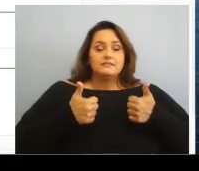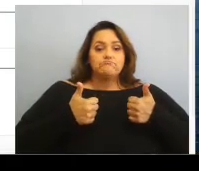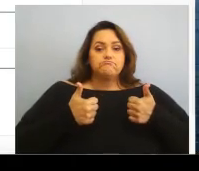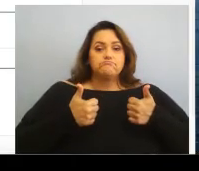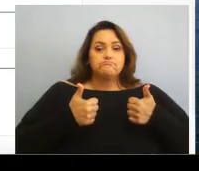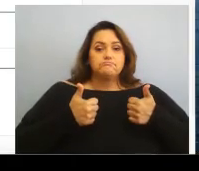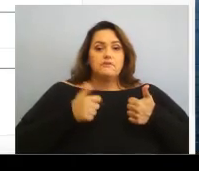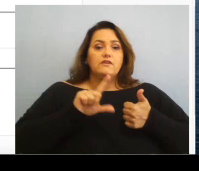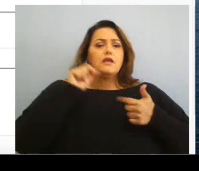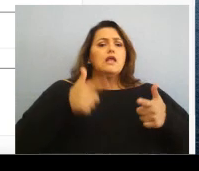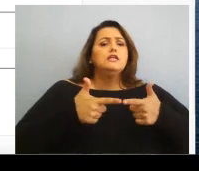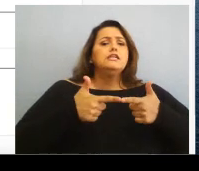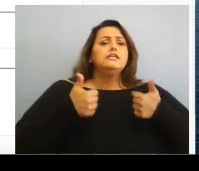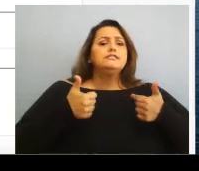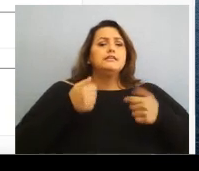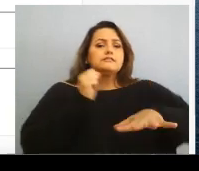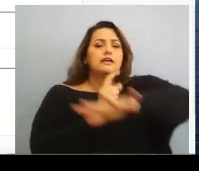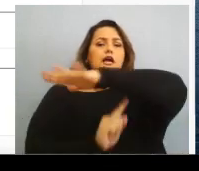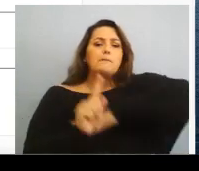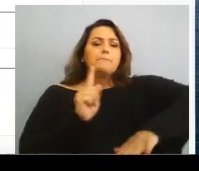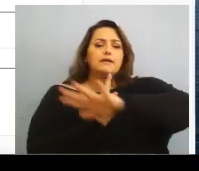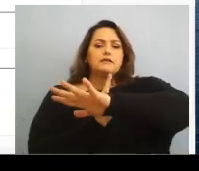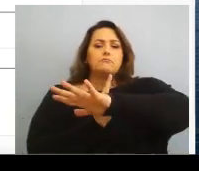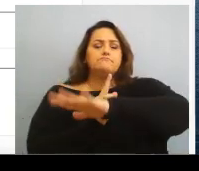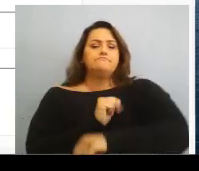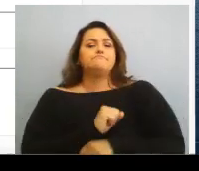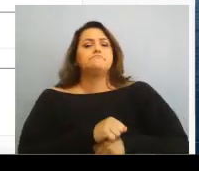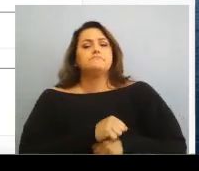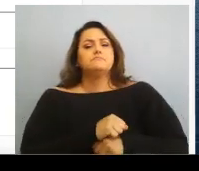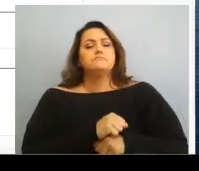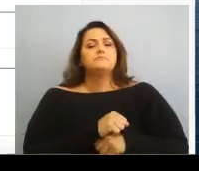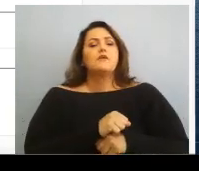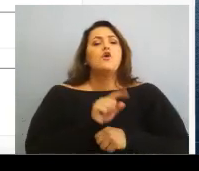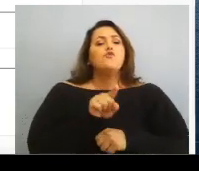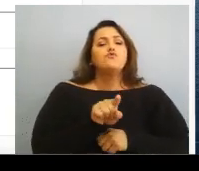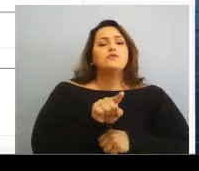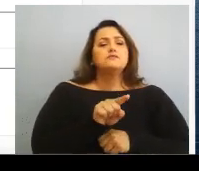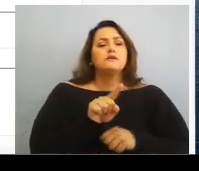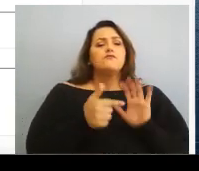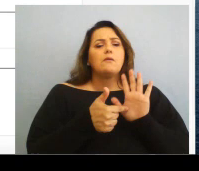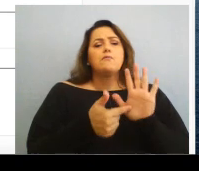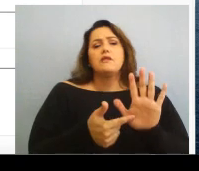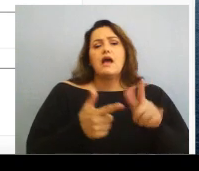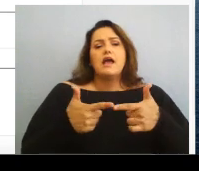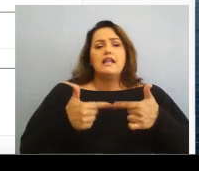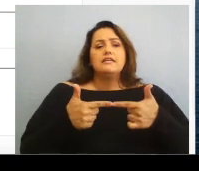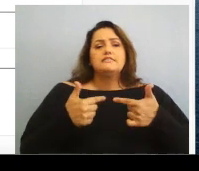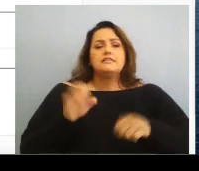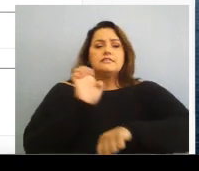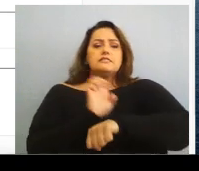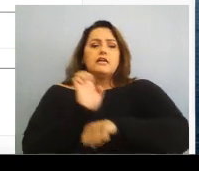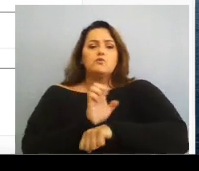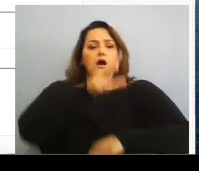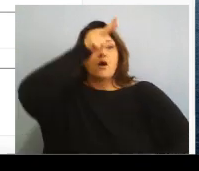licença, se for aplicável, no seu caso, você vai indicar a licença se ela é estadual, se é